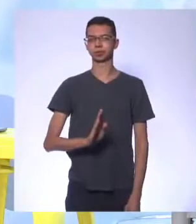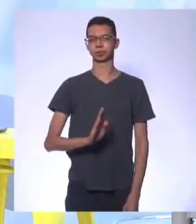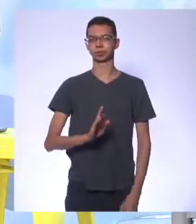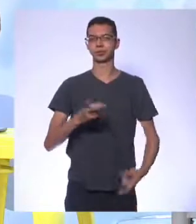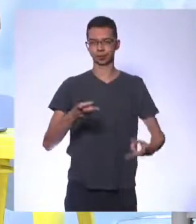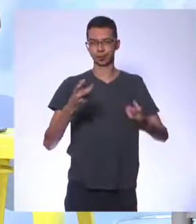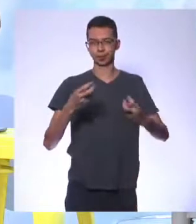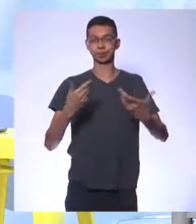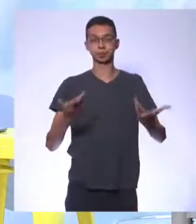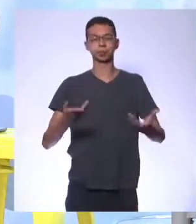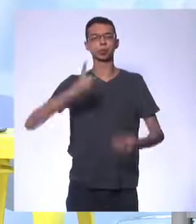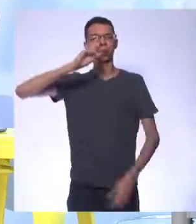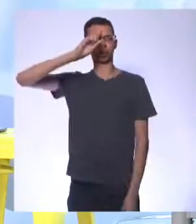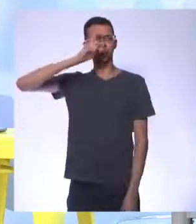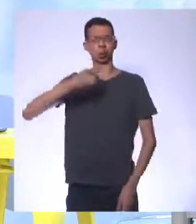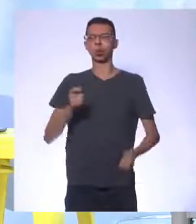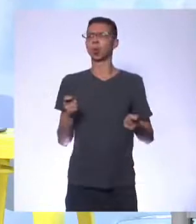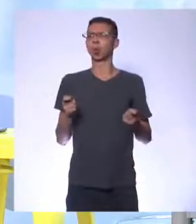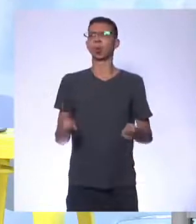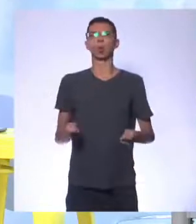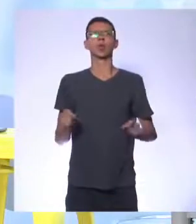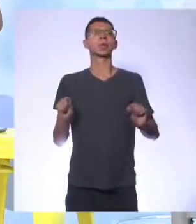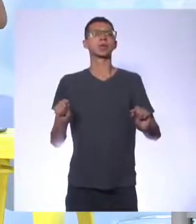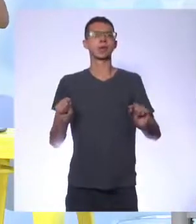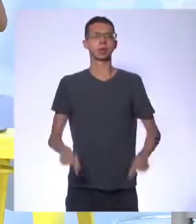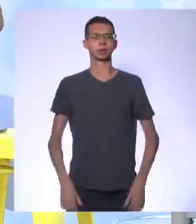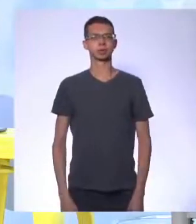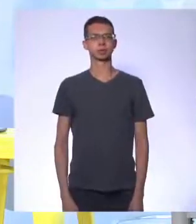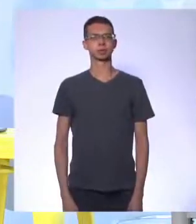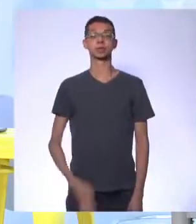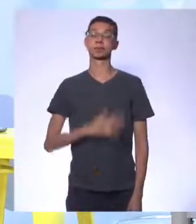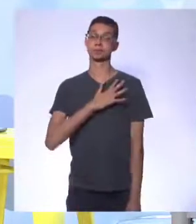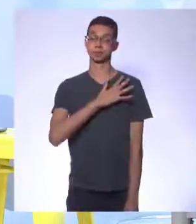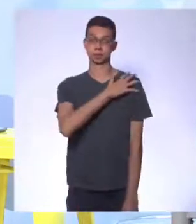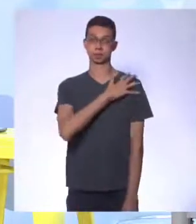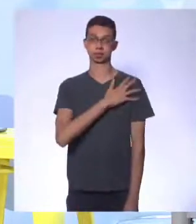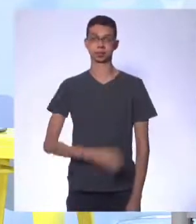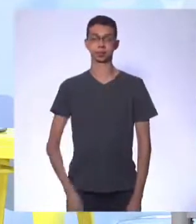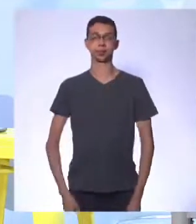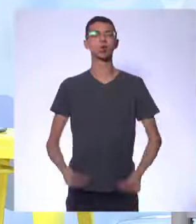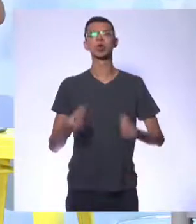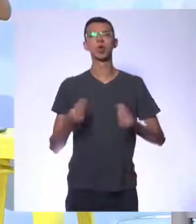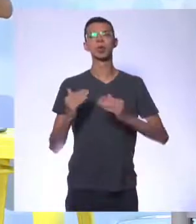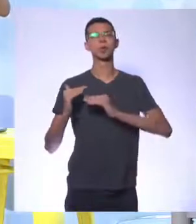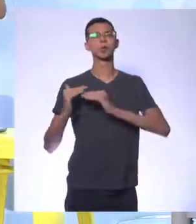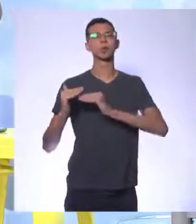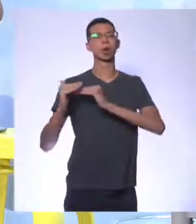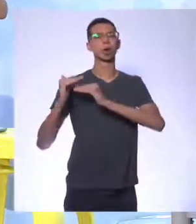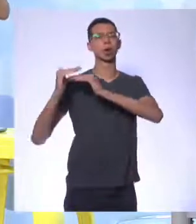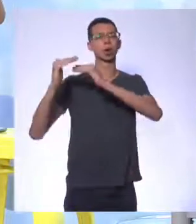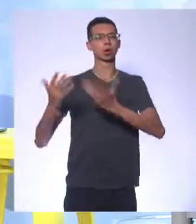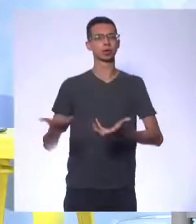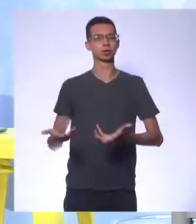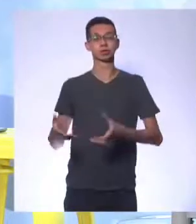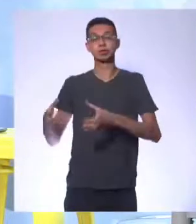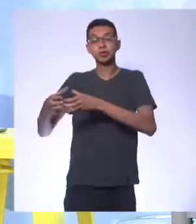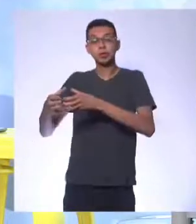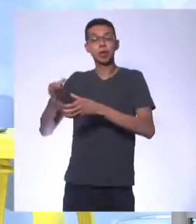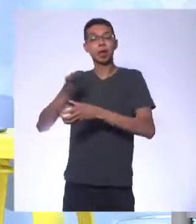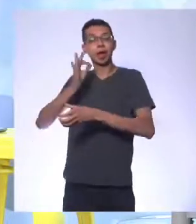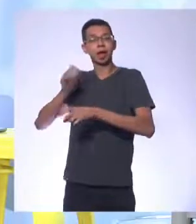aos militares, o progresso cabe aos cafeicultores. Então, vocês vejam que eles já se organizaram aí nesse